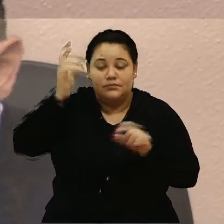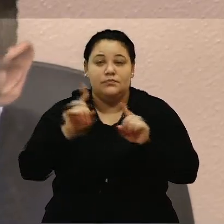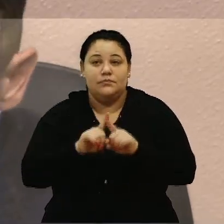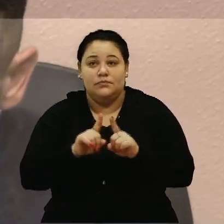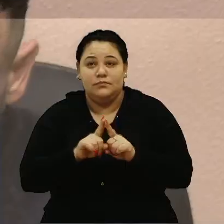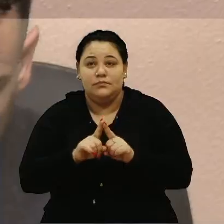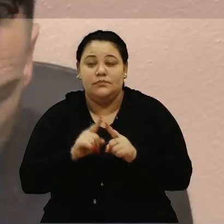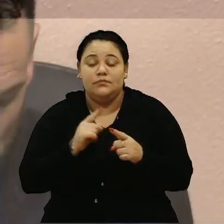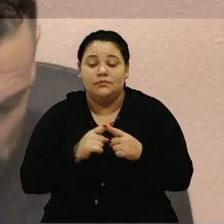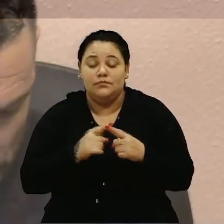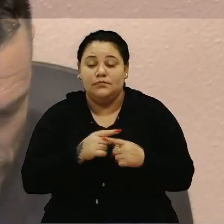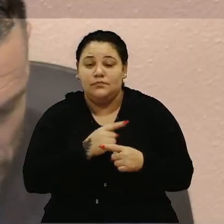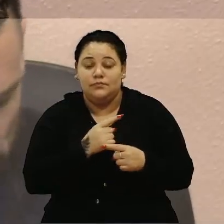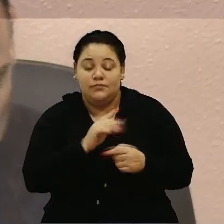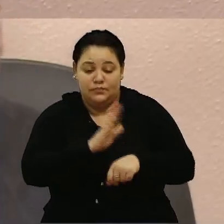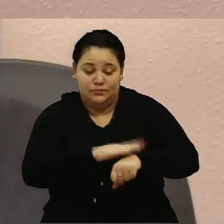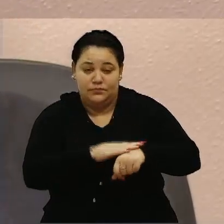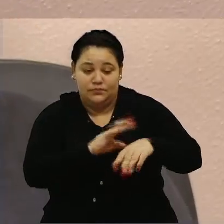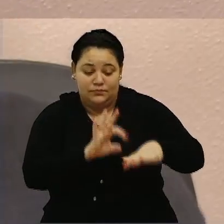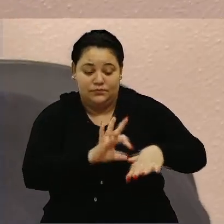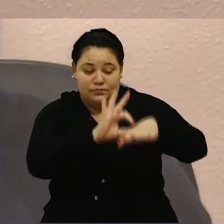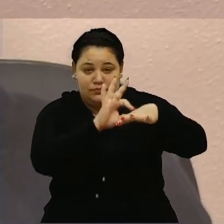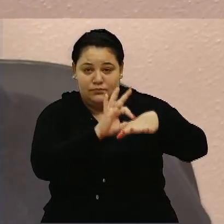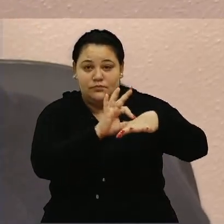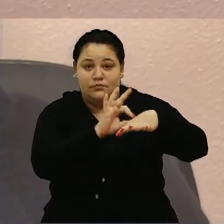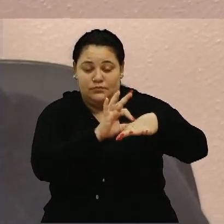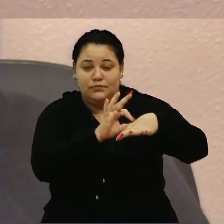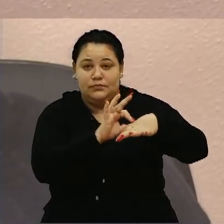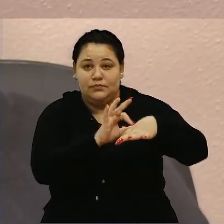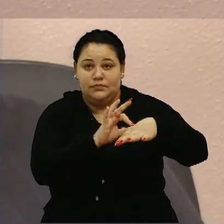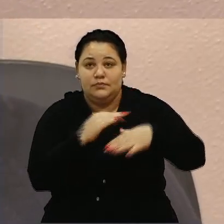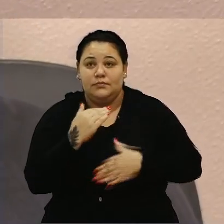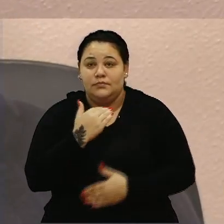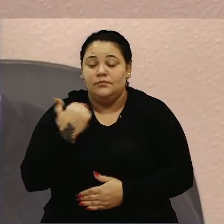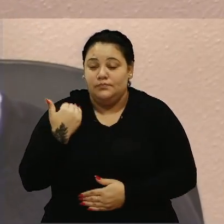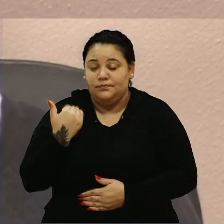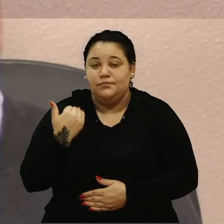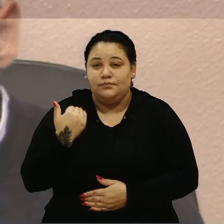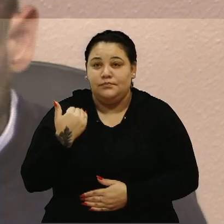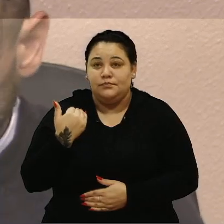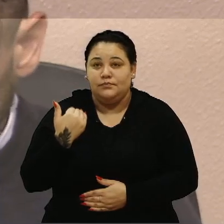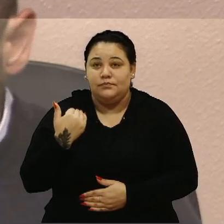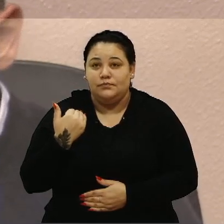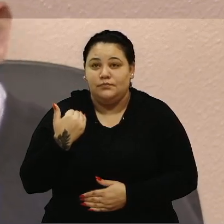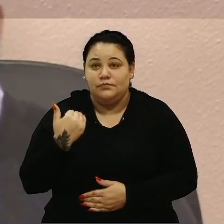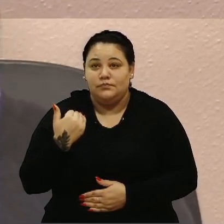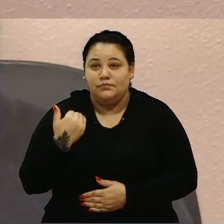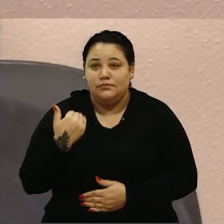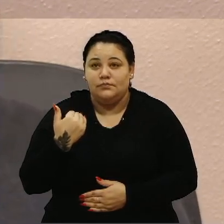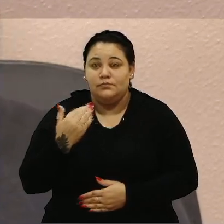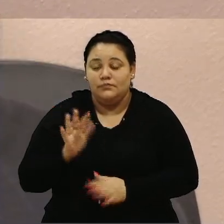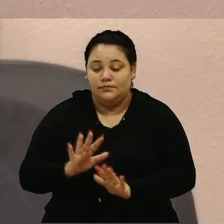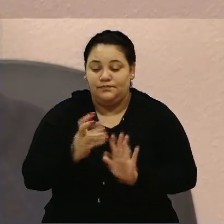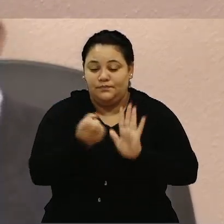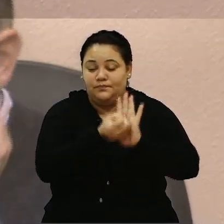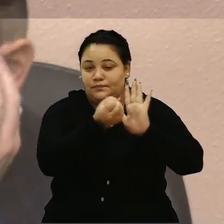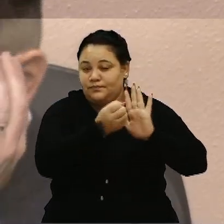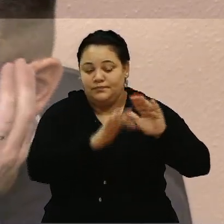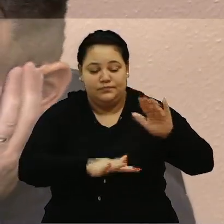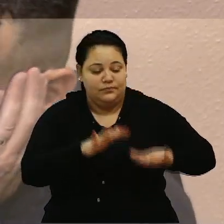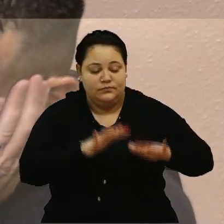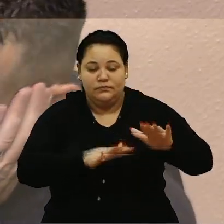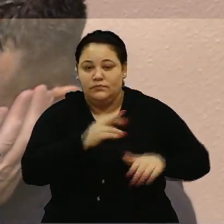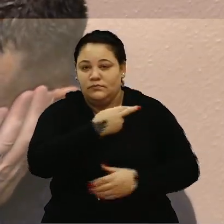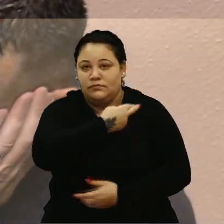liderança religiosa mundial do tamanho da simbologia do nosso Papa, ele deixa as marcas, independente de religião, né? Acho